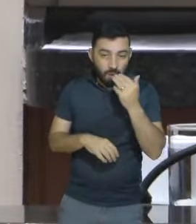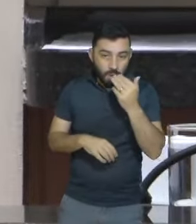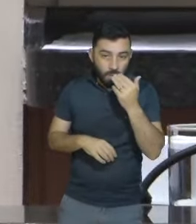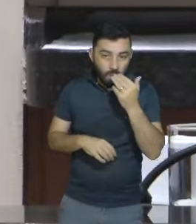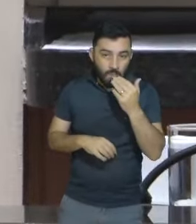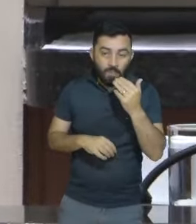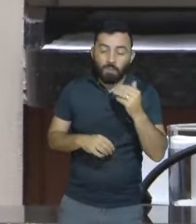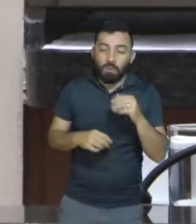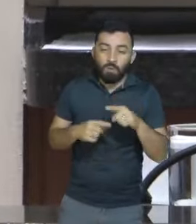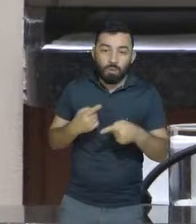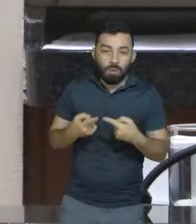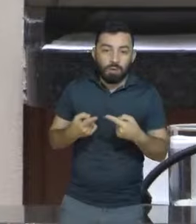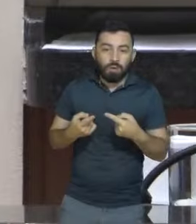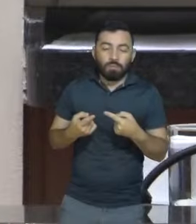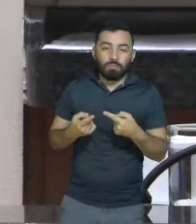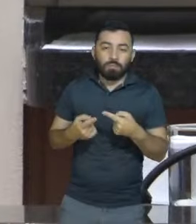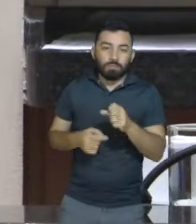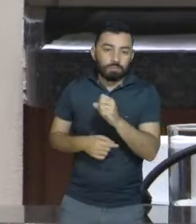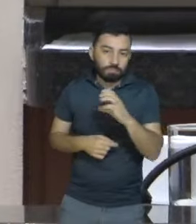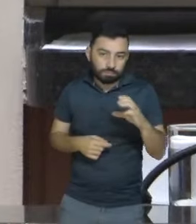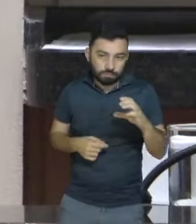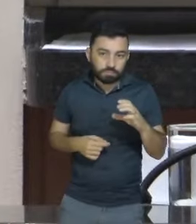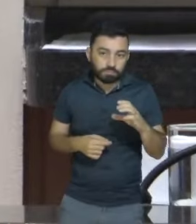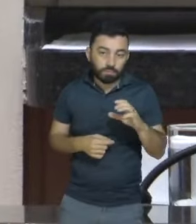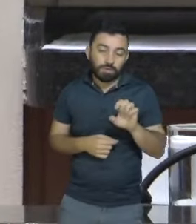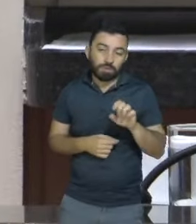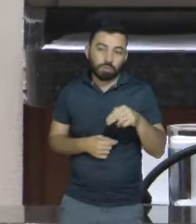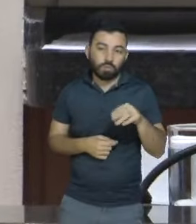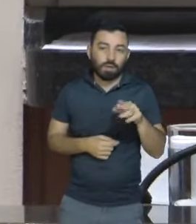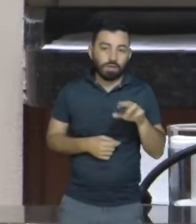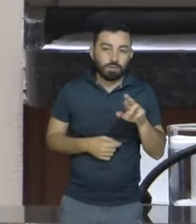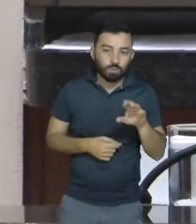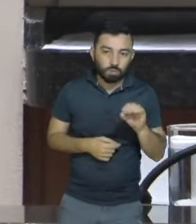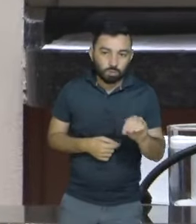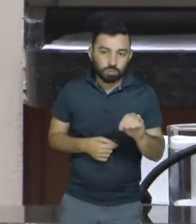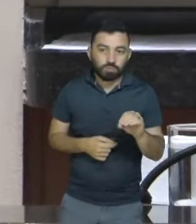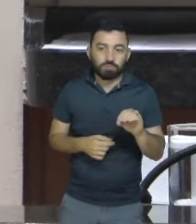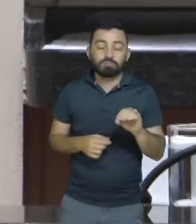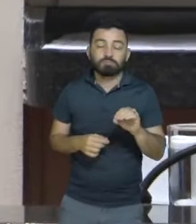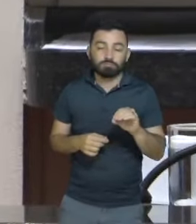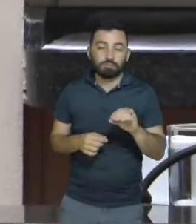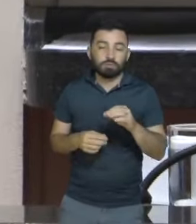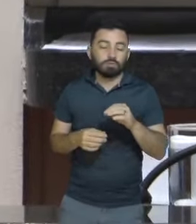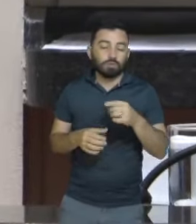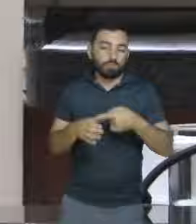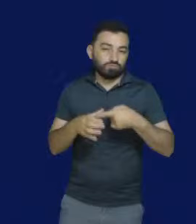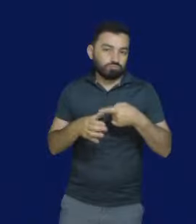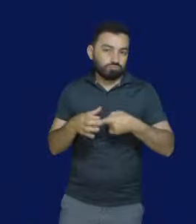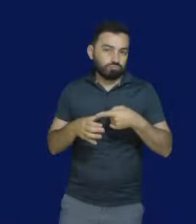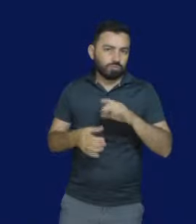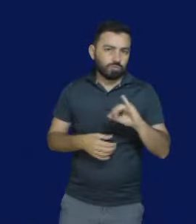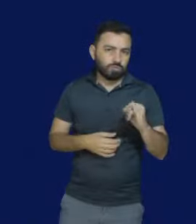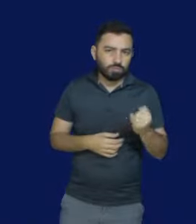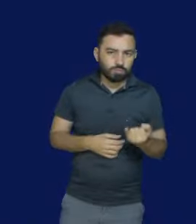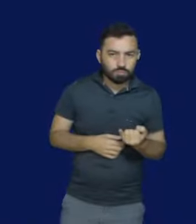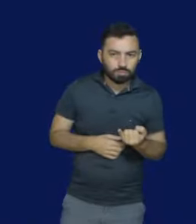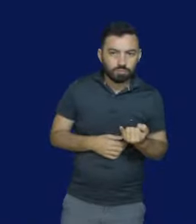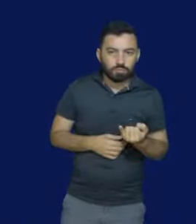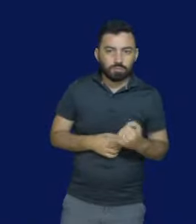cidadão catarinense a Eduardo Satamini. Parecer favorável da Comissão de Constituição e Justiça, relator deputado Pepe Colasso, em